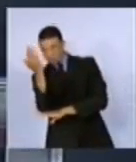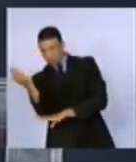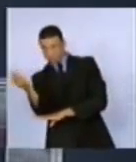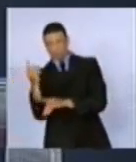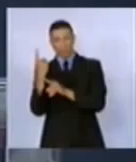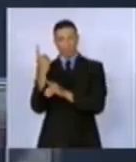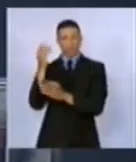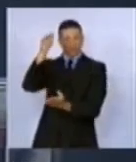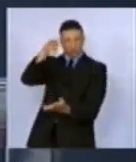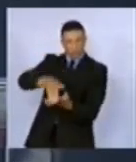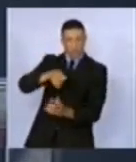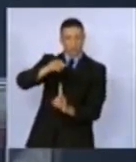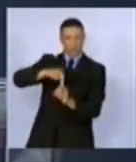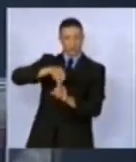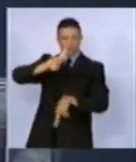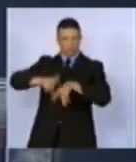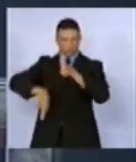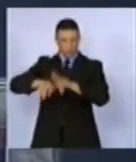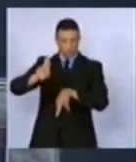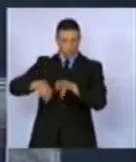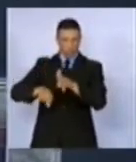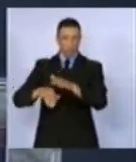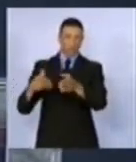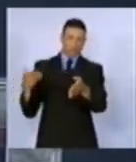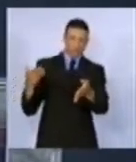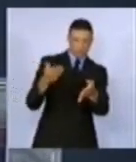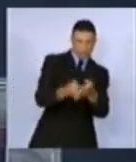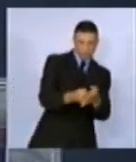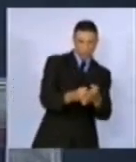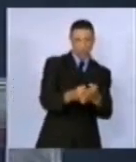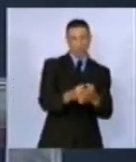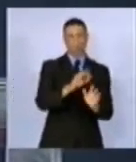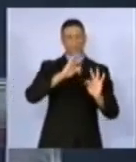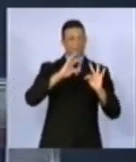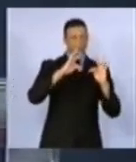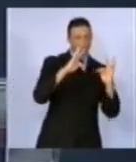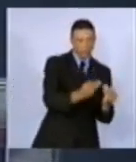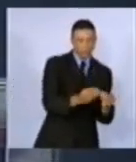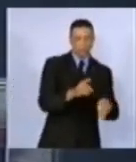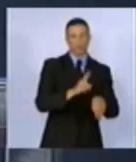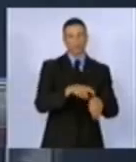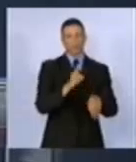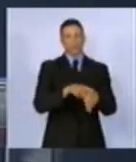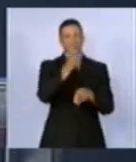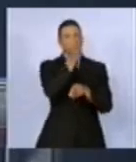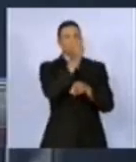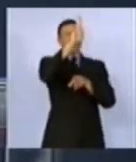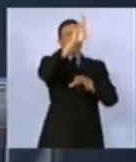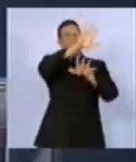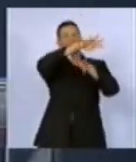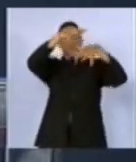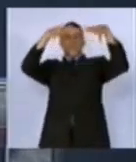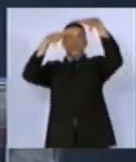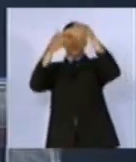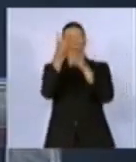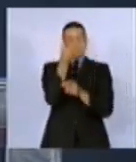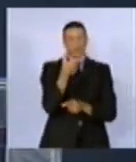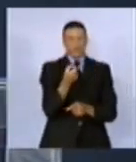junho a 30 de novembro e a suspensão Total das autorizações quando índice deo umidade relativa do ar estiver abaixo de